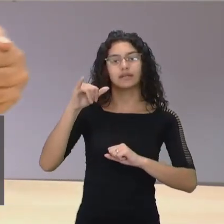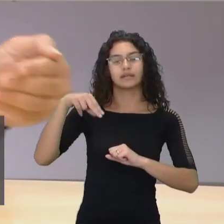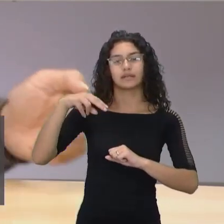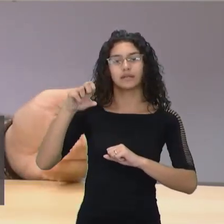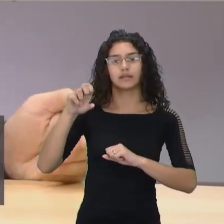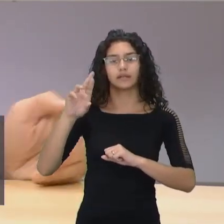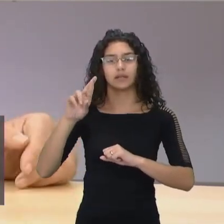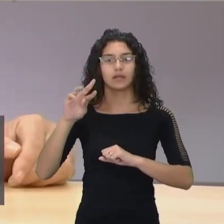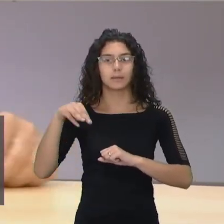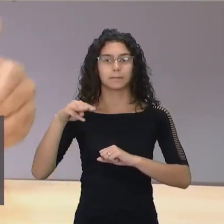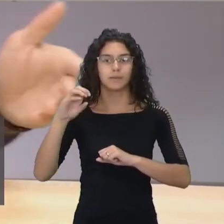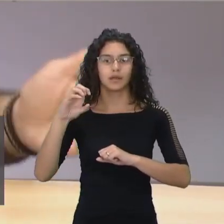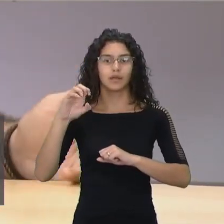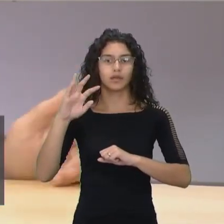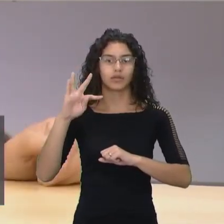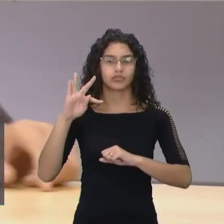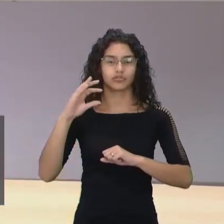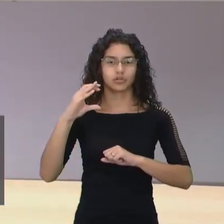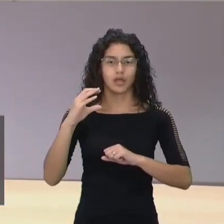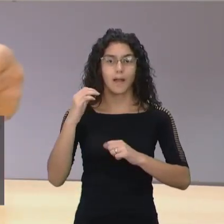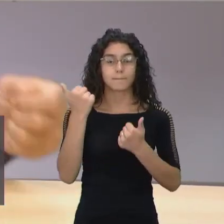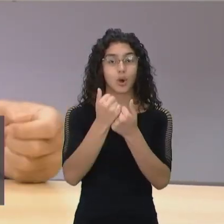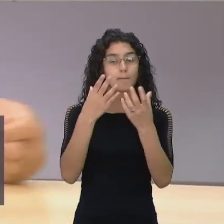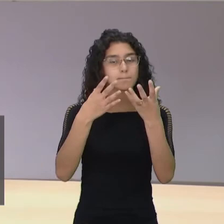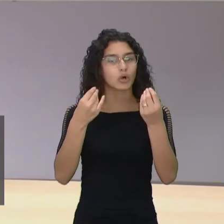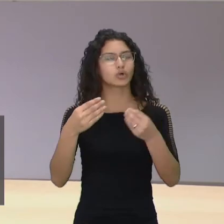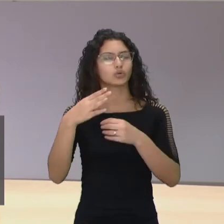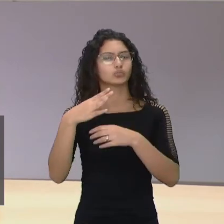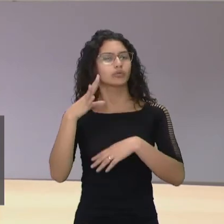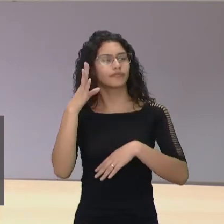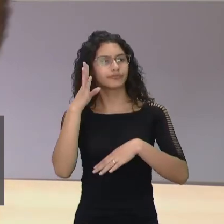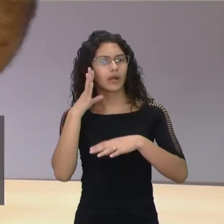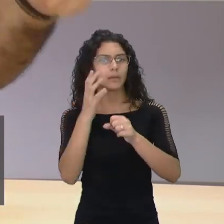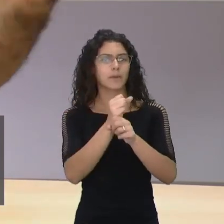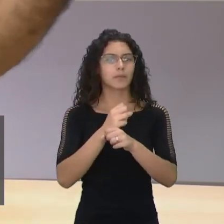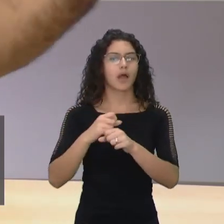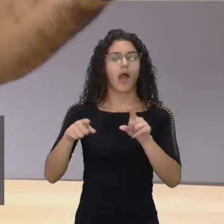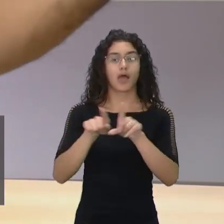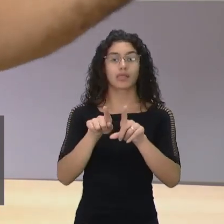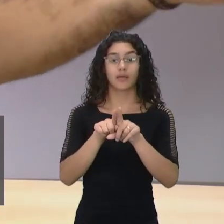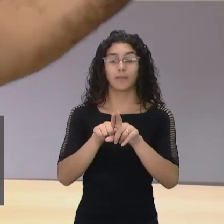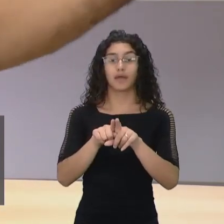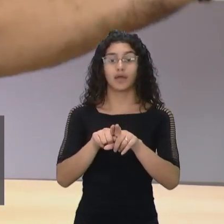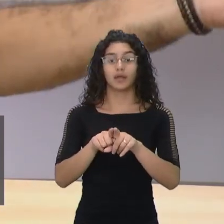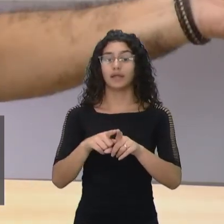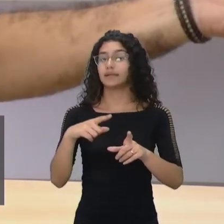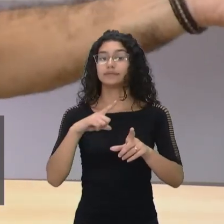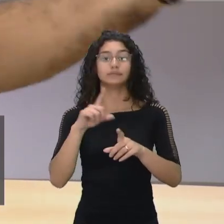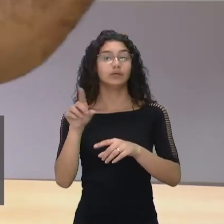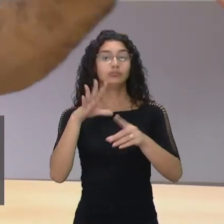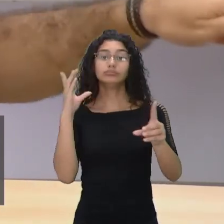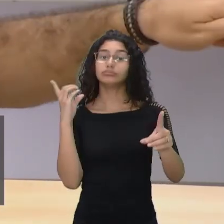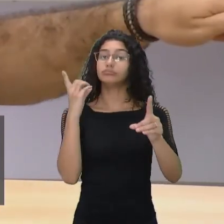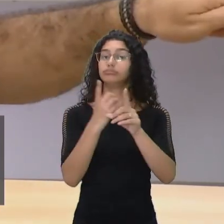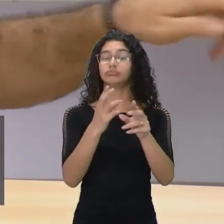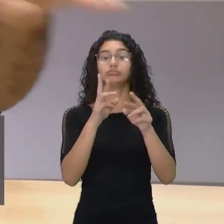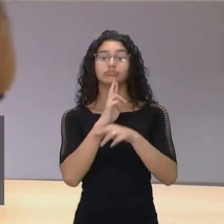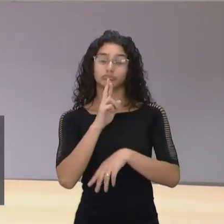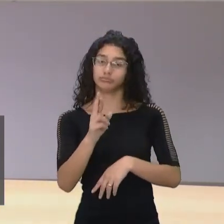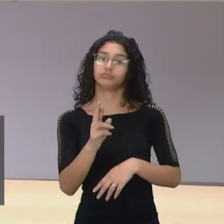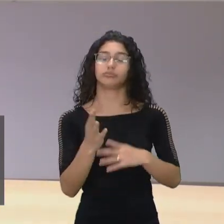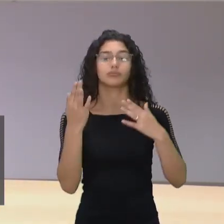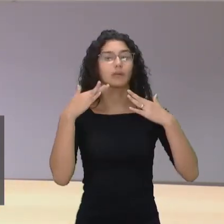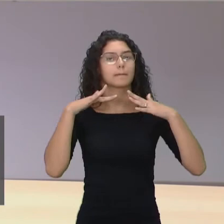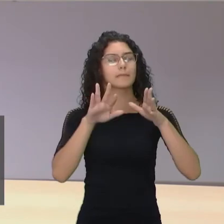apoiou muito nos cálculos e nos raciocínios feitos, inclusive naqueles que não acharam resposta,